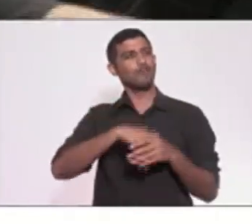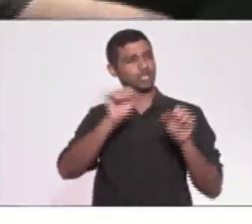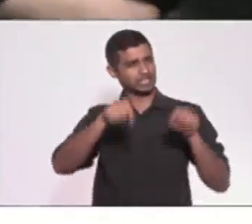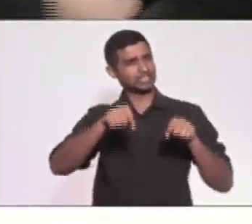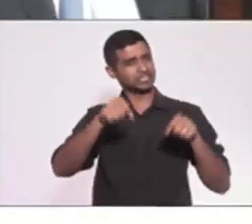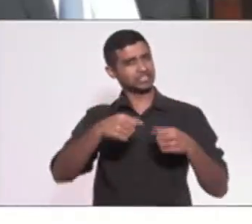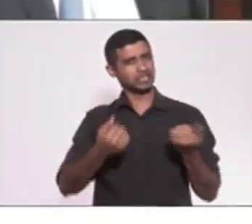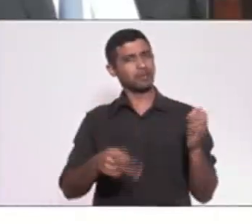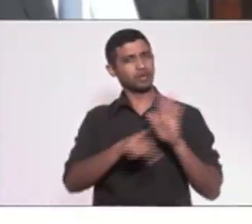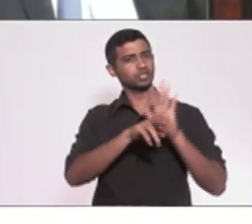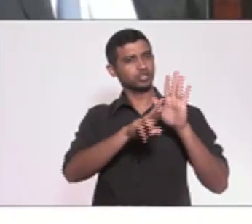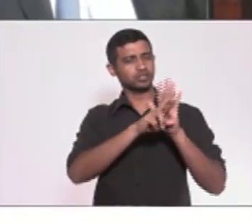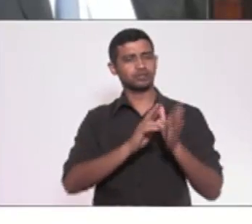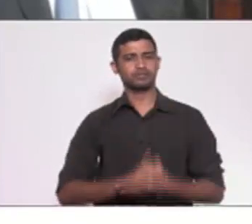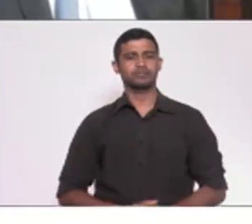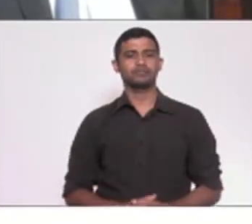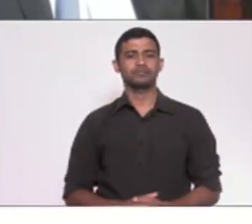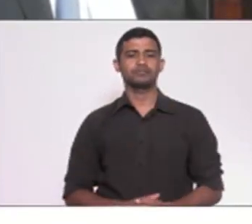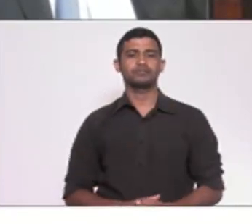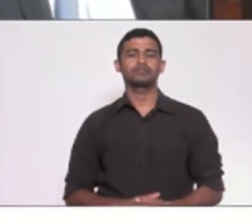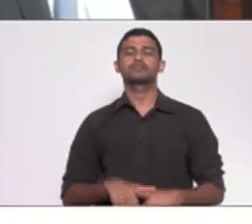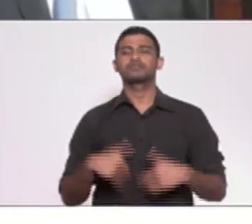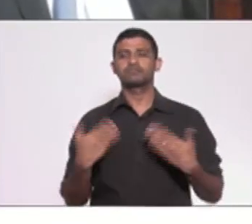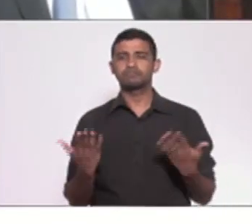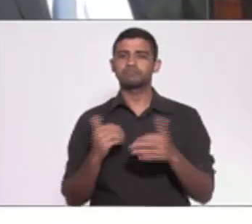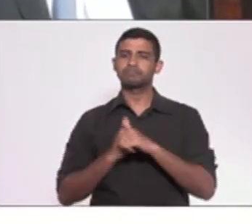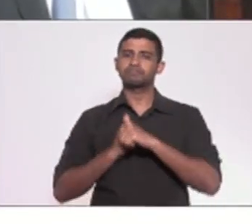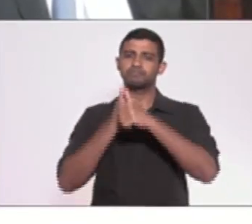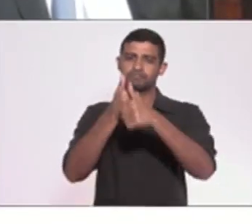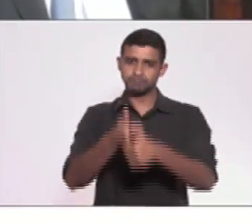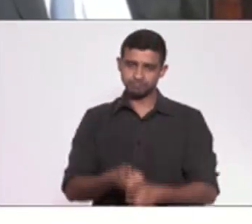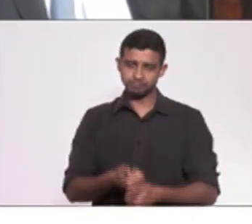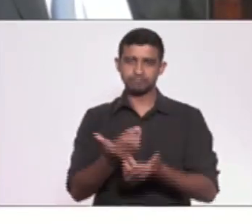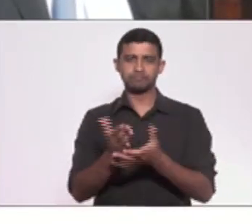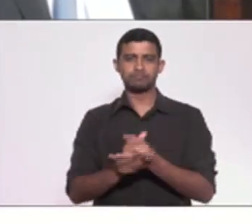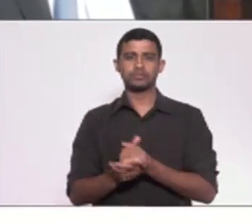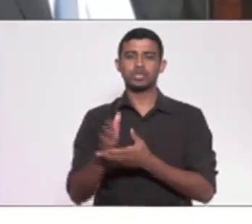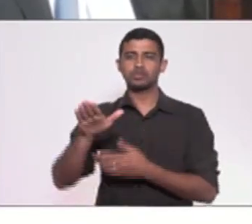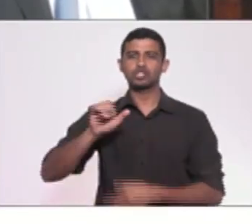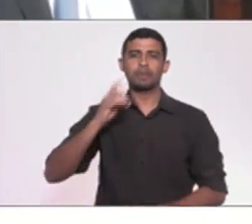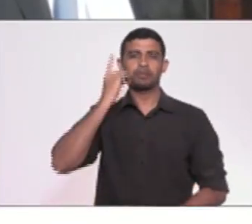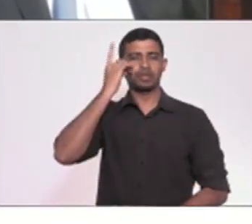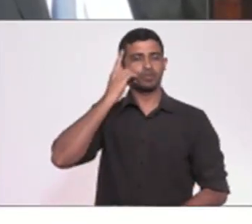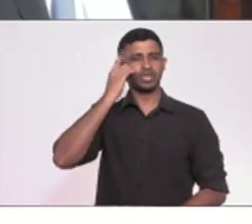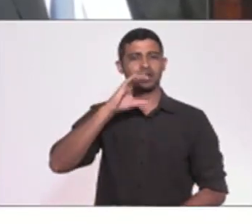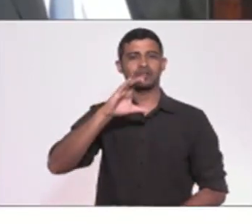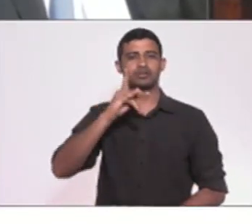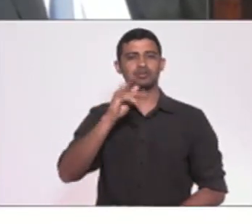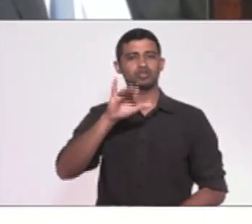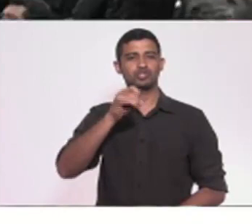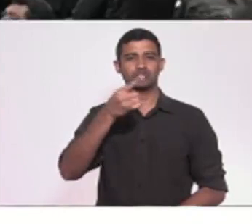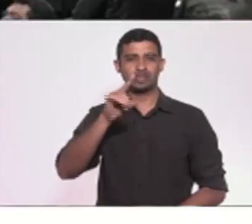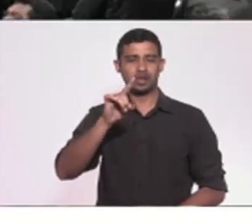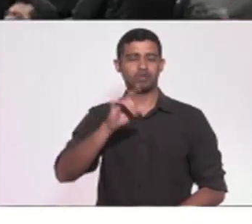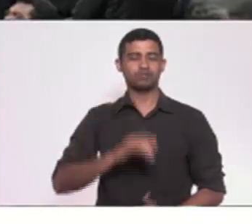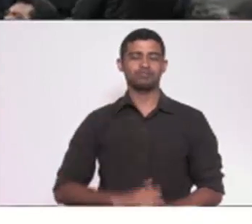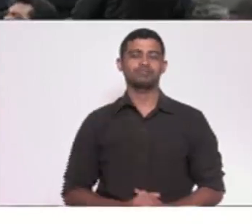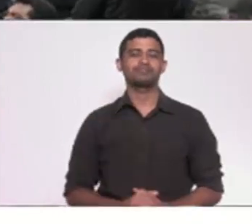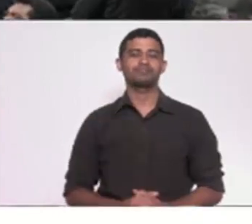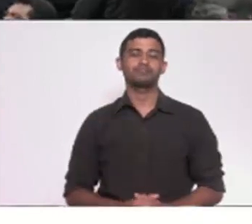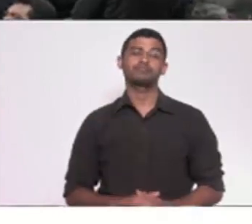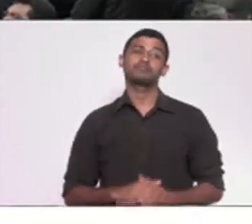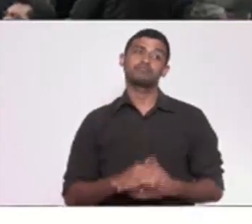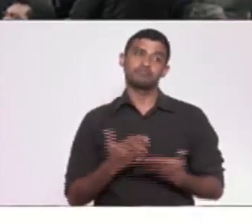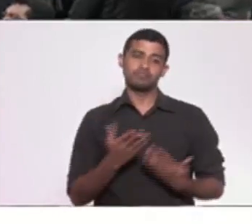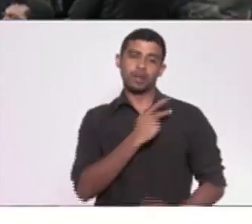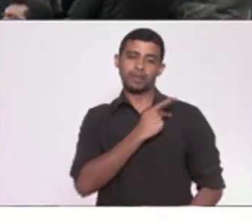resolução. Para encaminhar pelo novo deputado Chicão Brulhões. Senhor